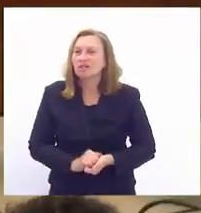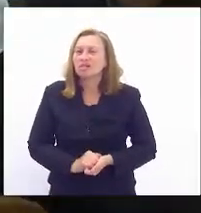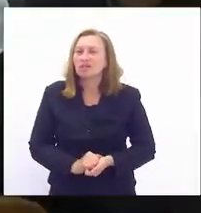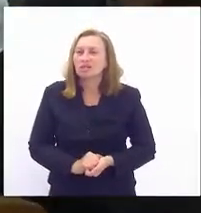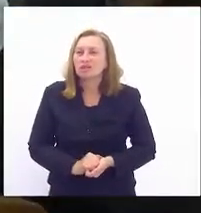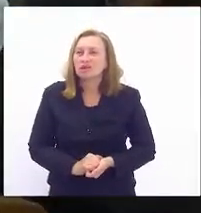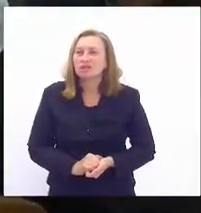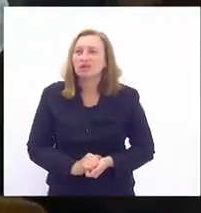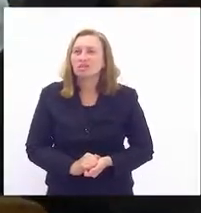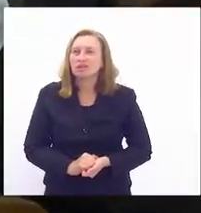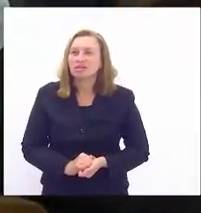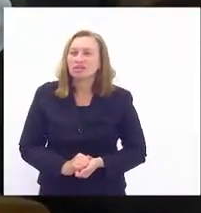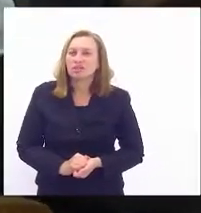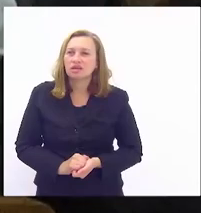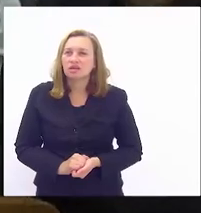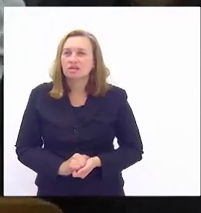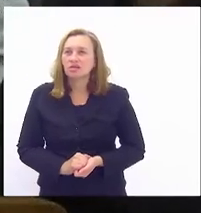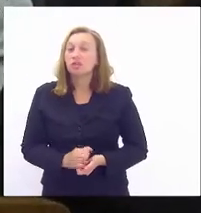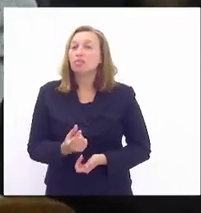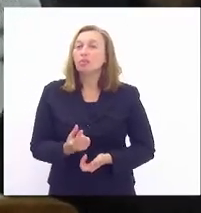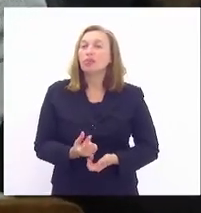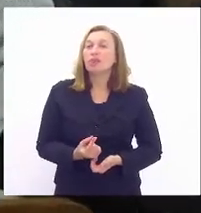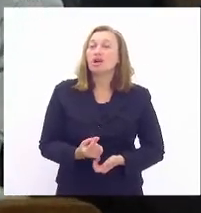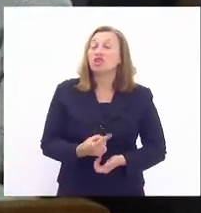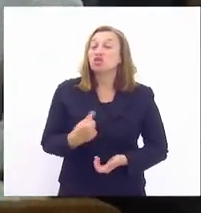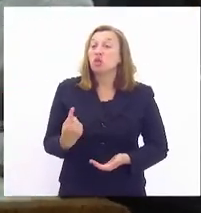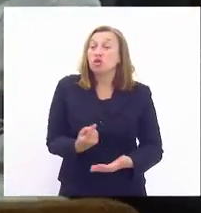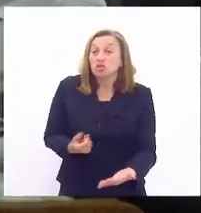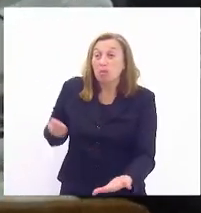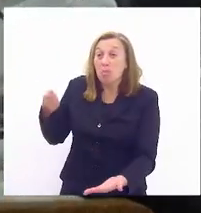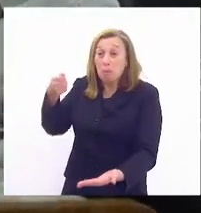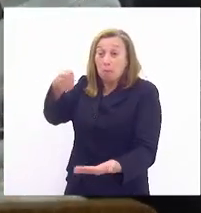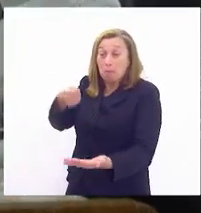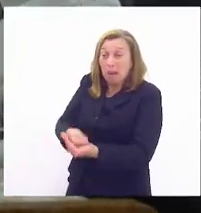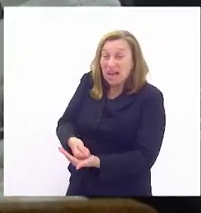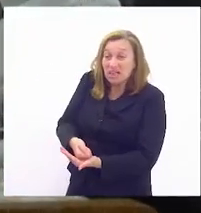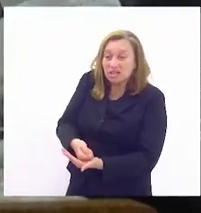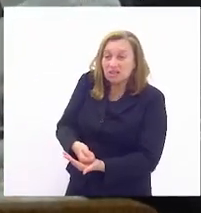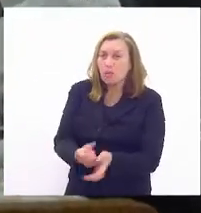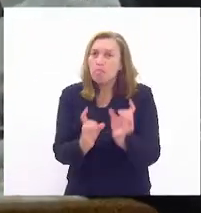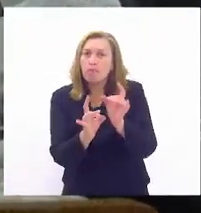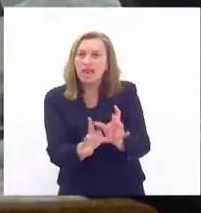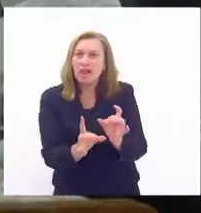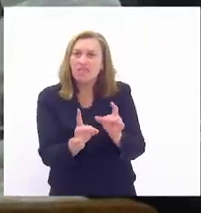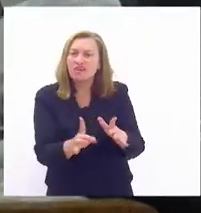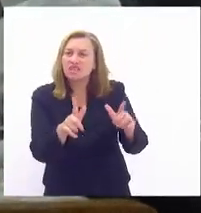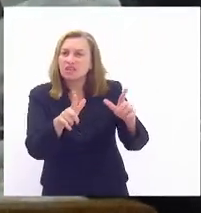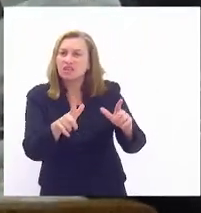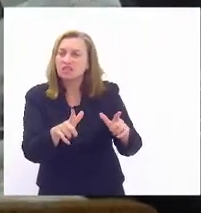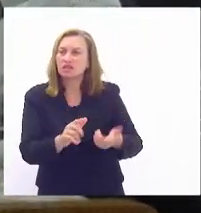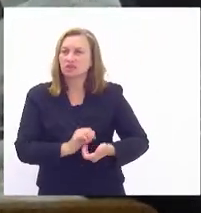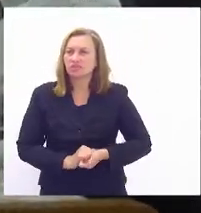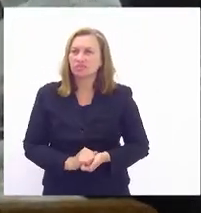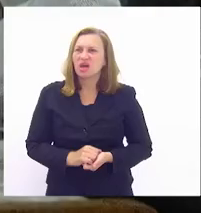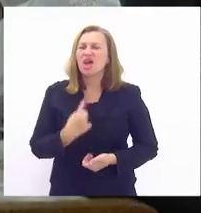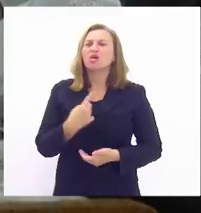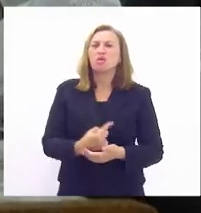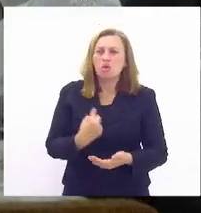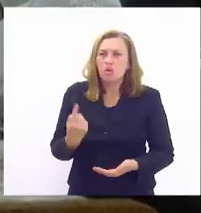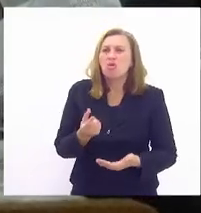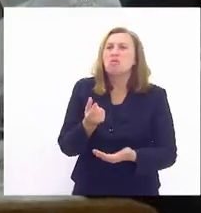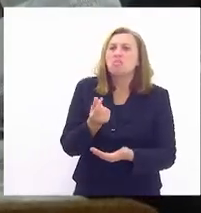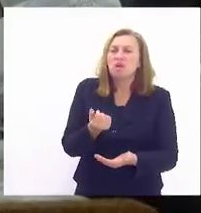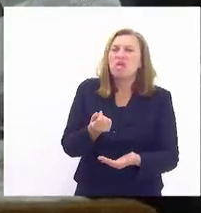é o seguinte, é o preço que nós estamos pagando pela privatização. É o preço que nós estamos